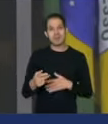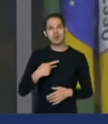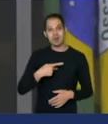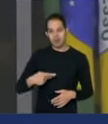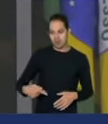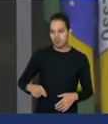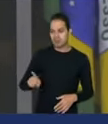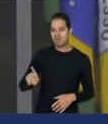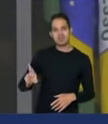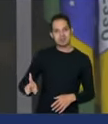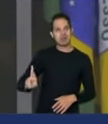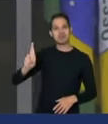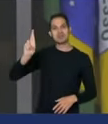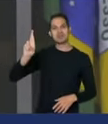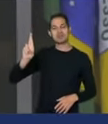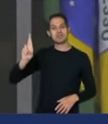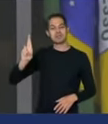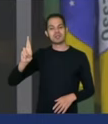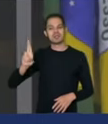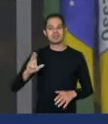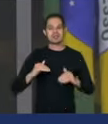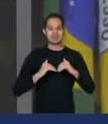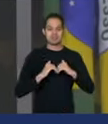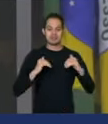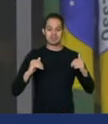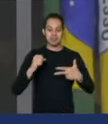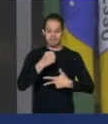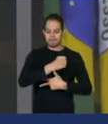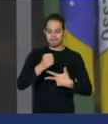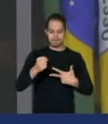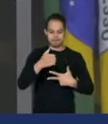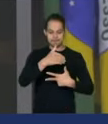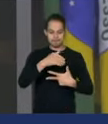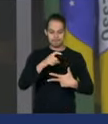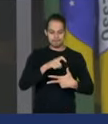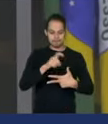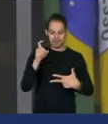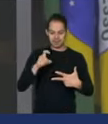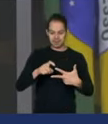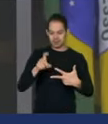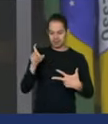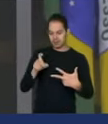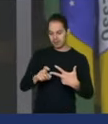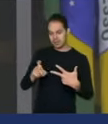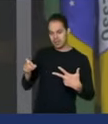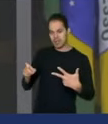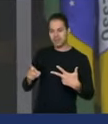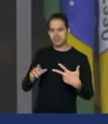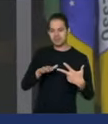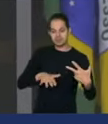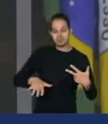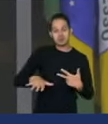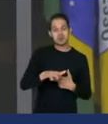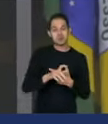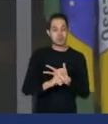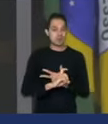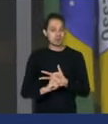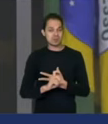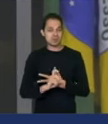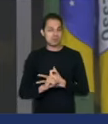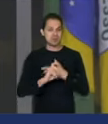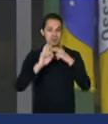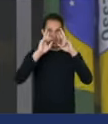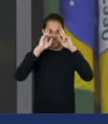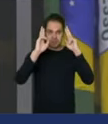constitucional não desrespeita a separação de poderes. Não é uma ilícita ingerência do Executivo com o devido respeito às posições